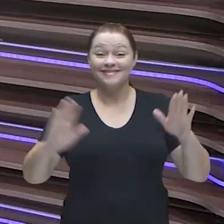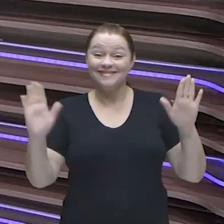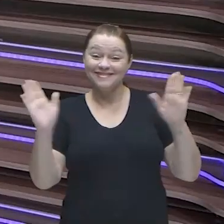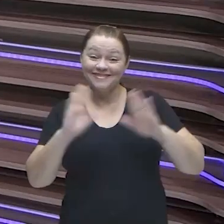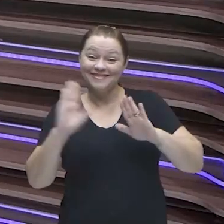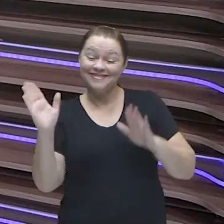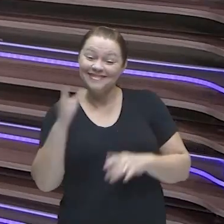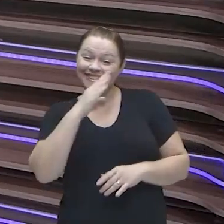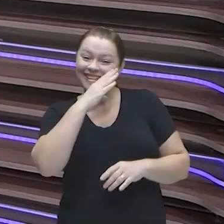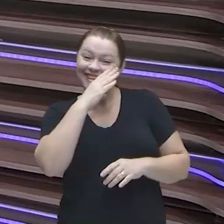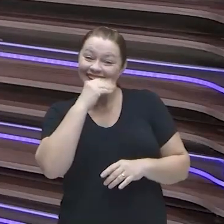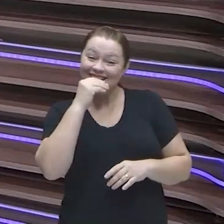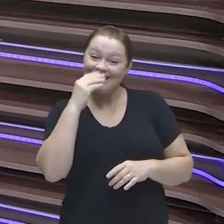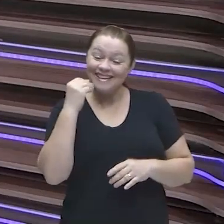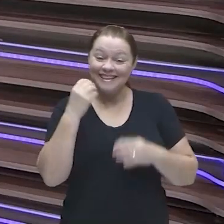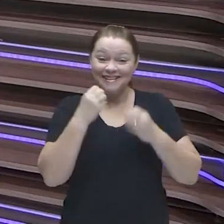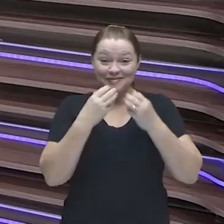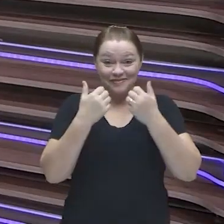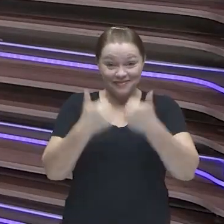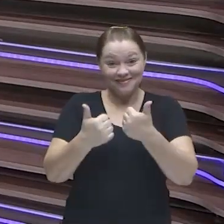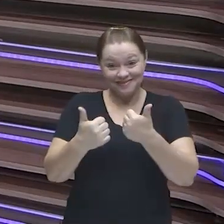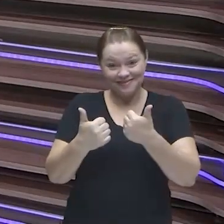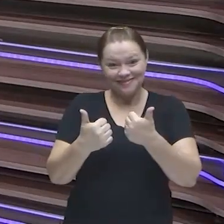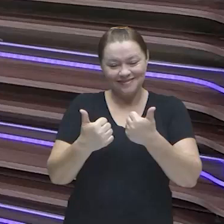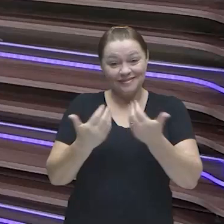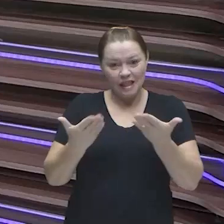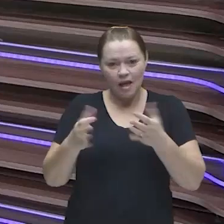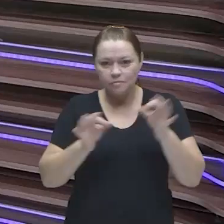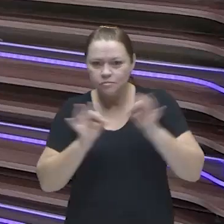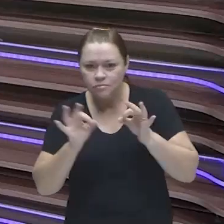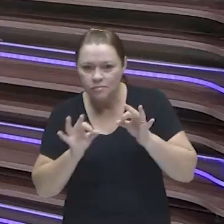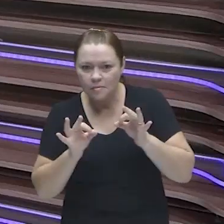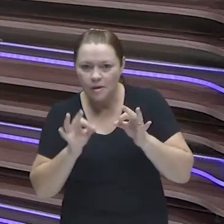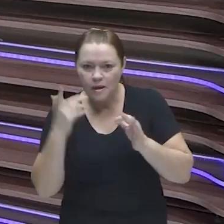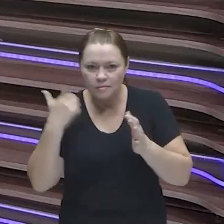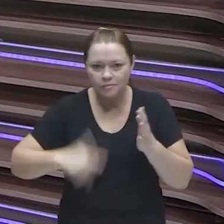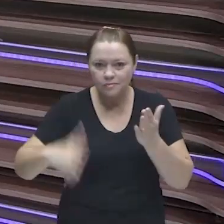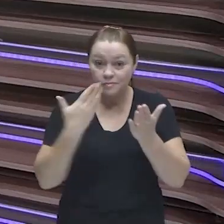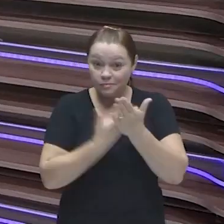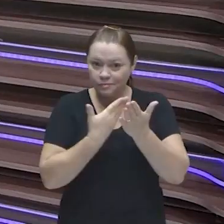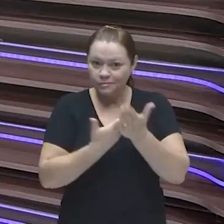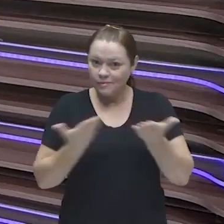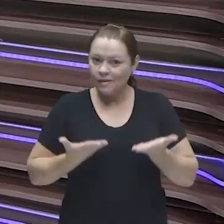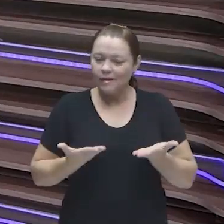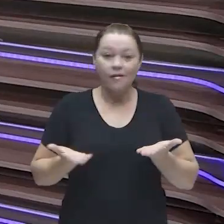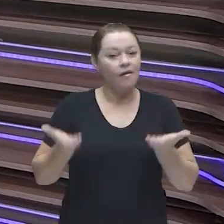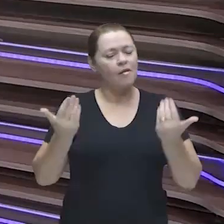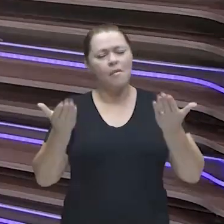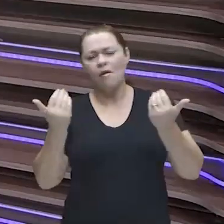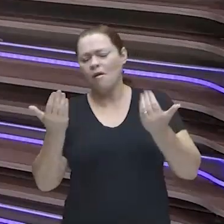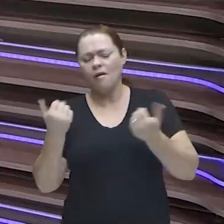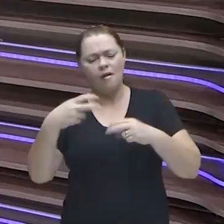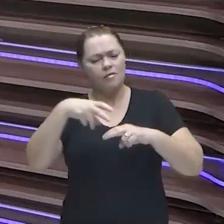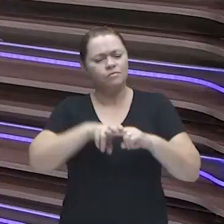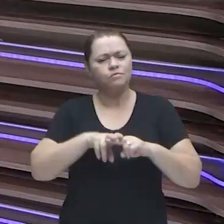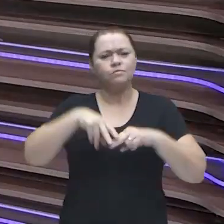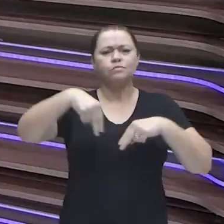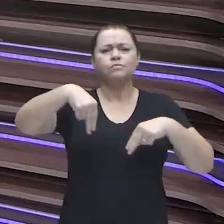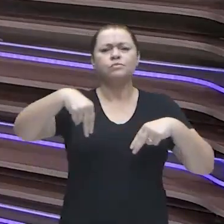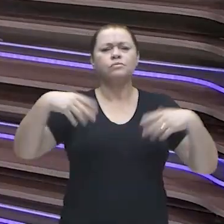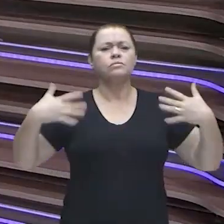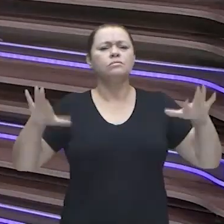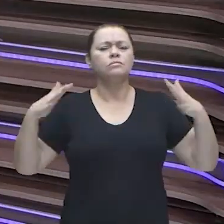Olá, crianças! Tudo bem? Preparados para mais um dia de aula? Vamos lá, levantem da cadeira, manda